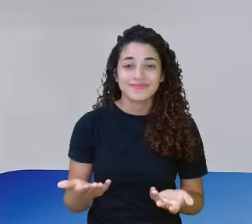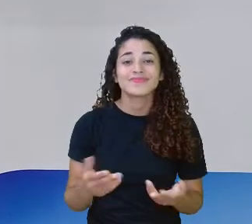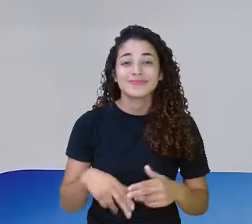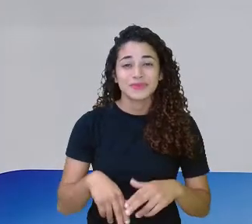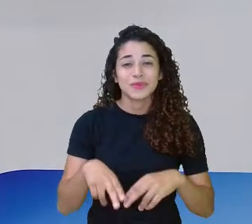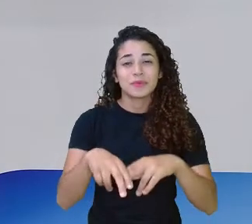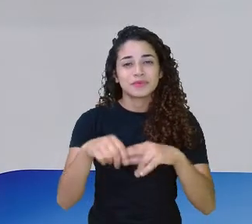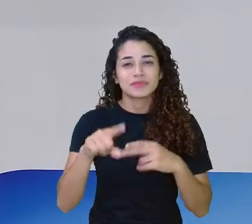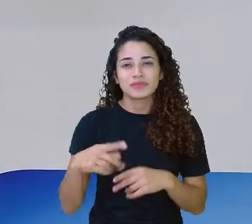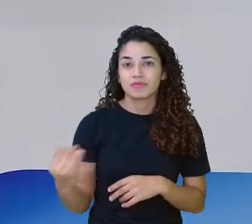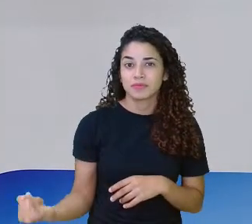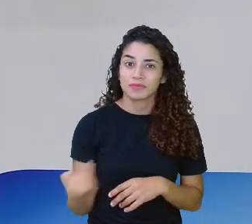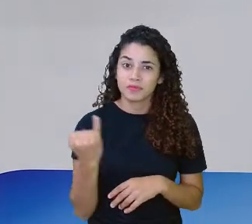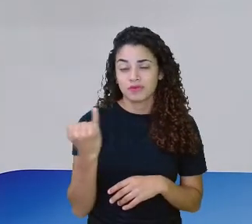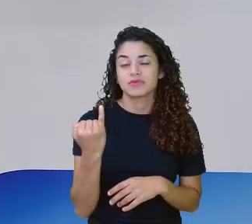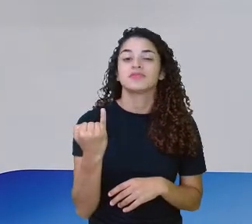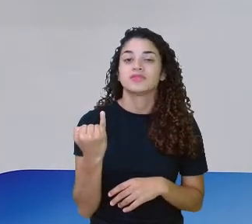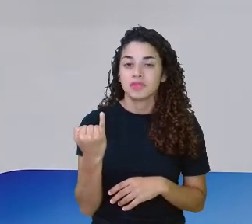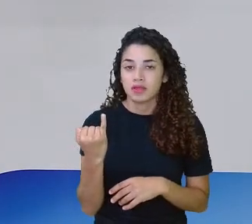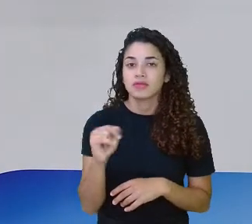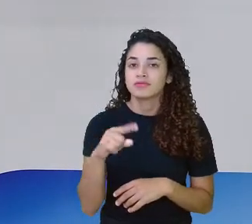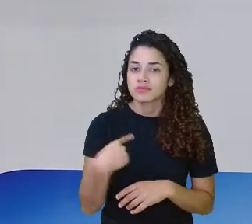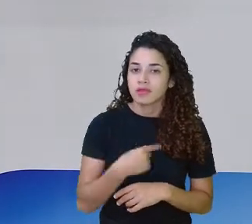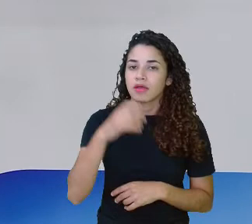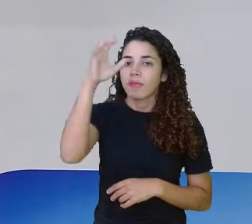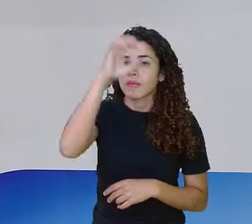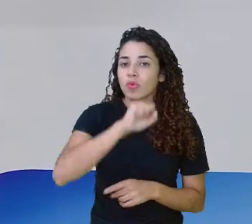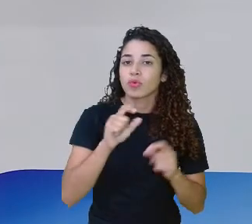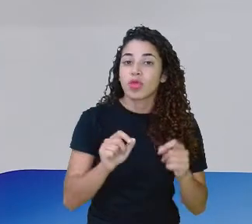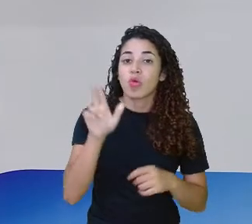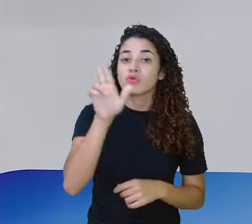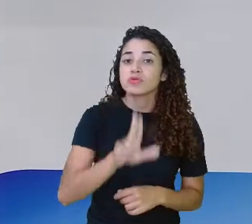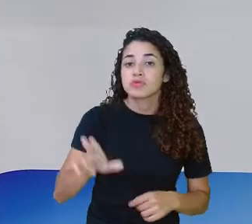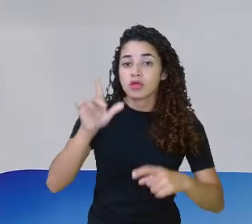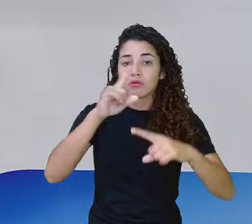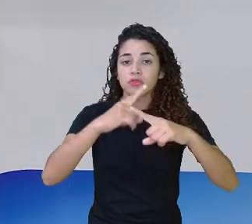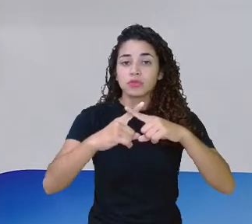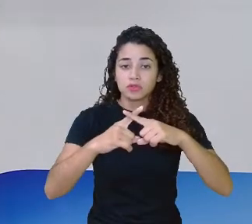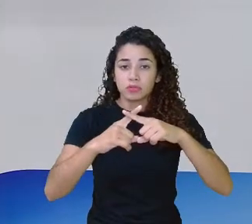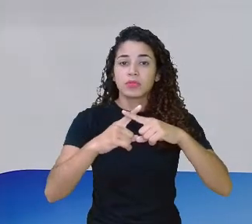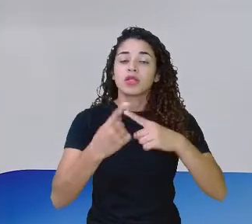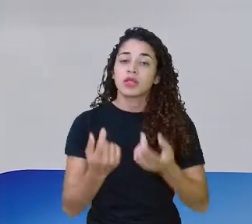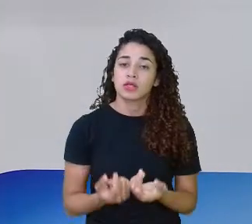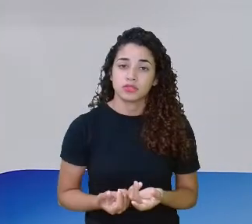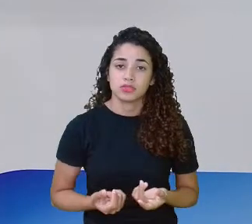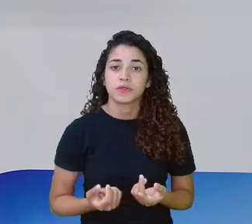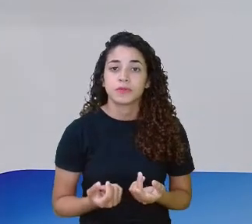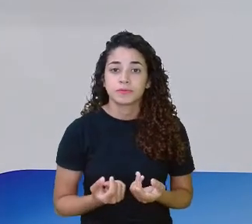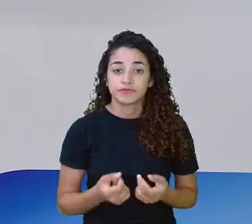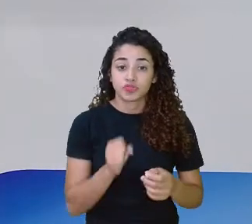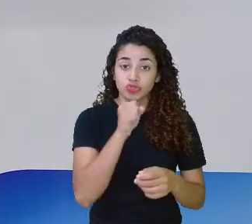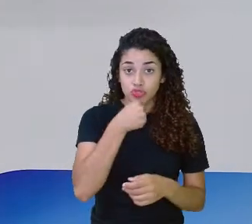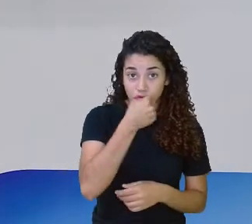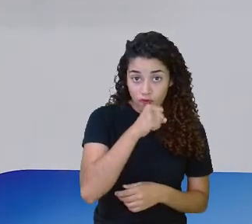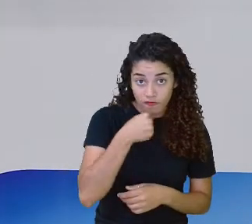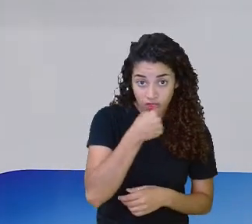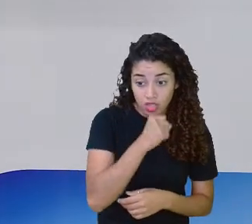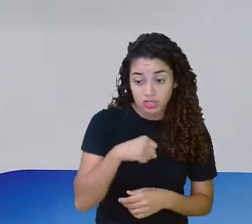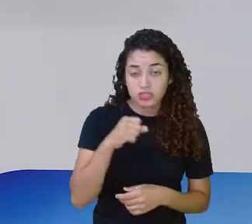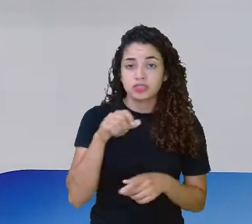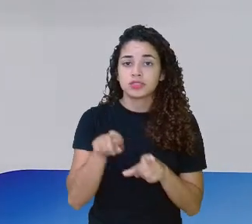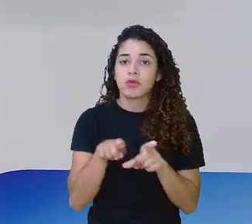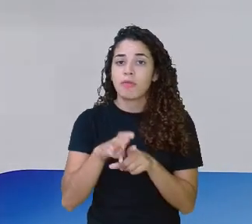é importantíssimo a gente aprender a utilizar a multiplicação. No caso do nosso sorvete e as nossas